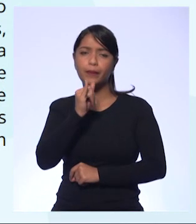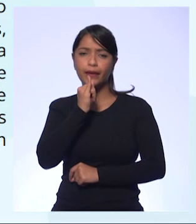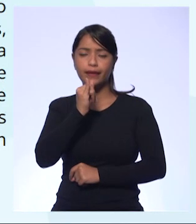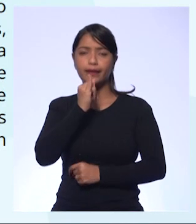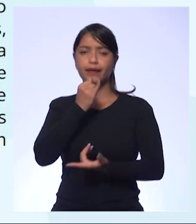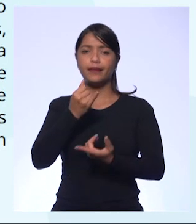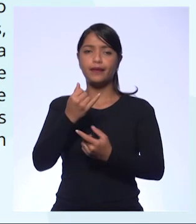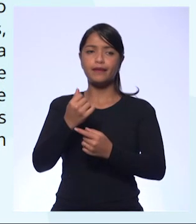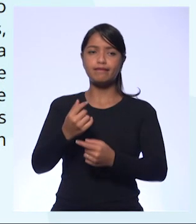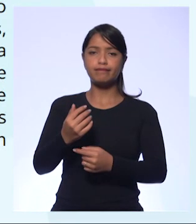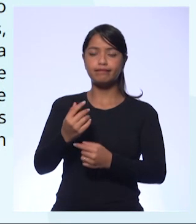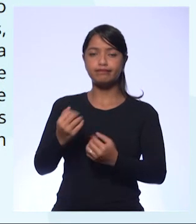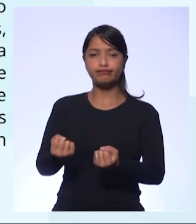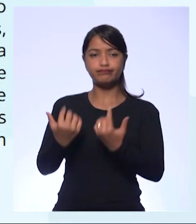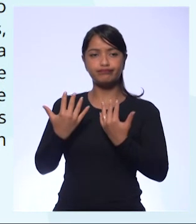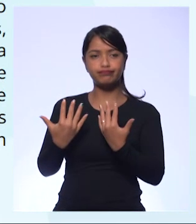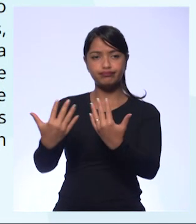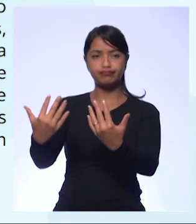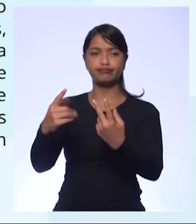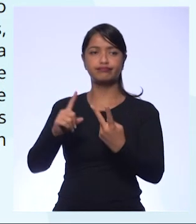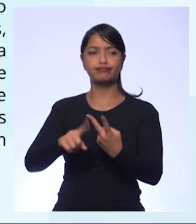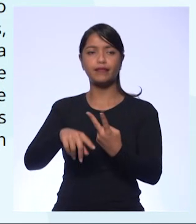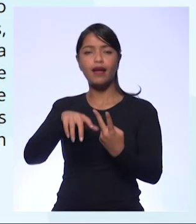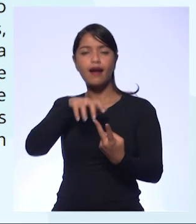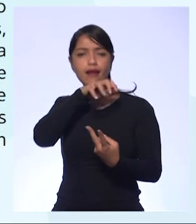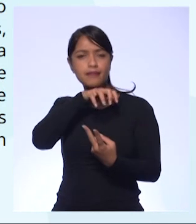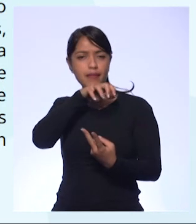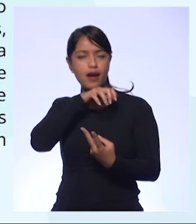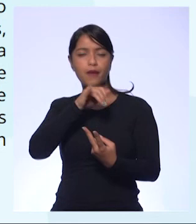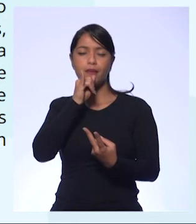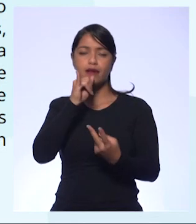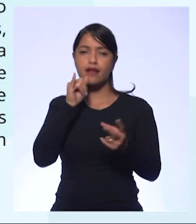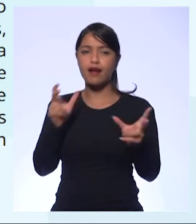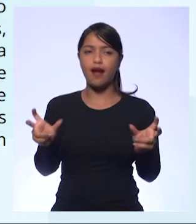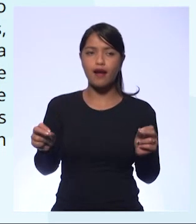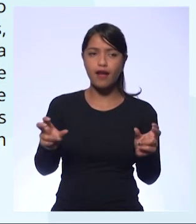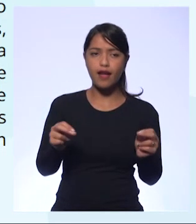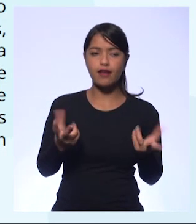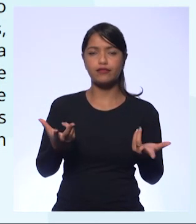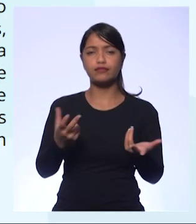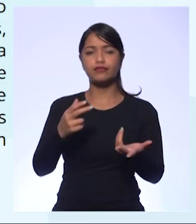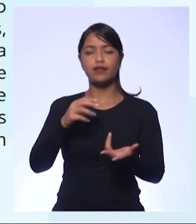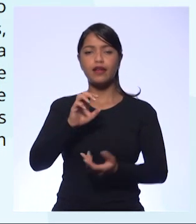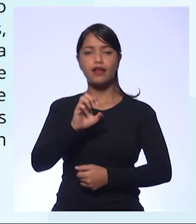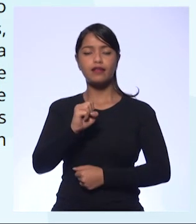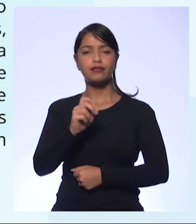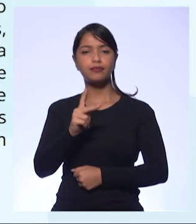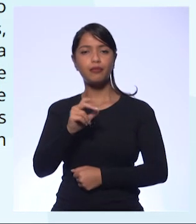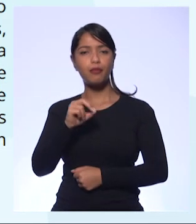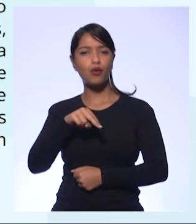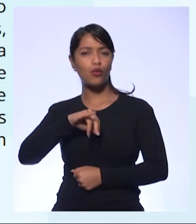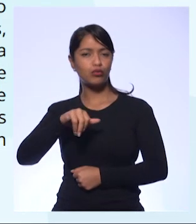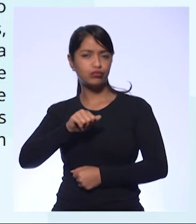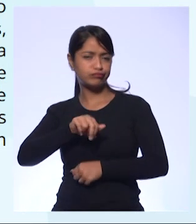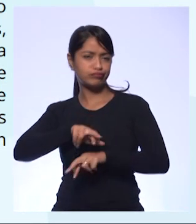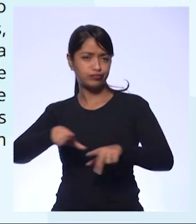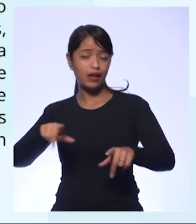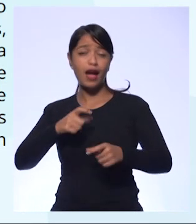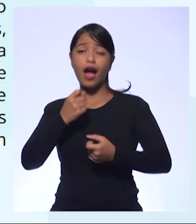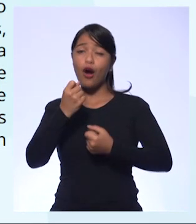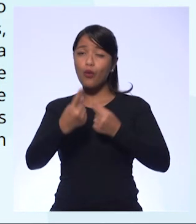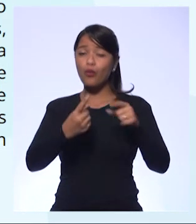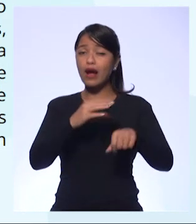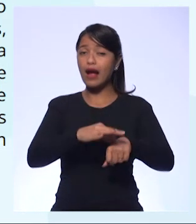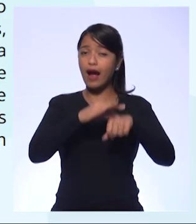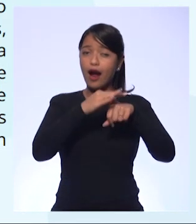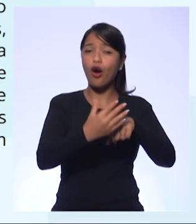com uma certa tendência carnívora. Por isso que mordeu o cachorro da Maria Eduarda. Isso que eu ia dizer. No entanto, quando o seu casco atinge